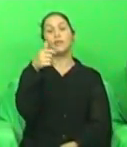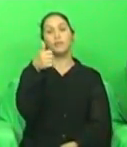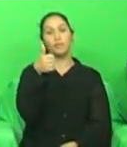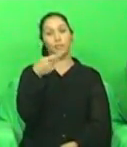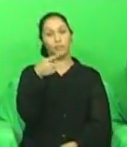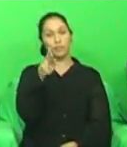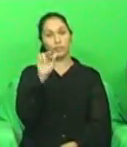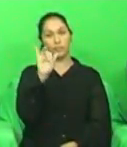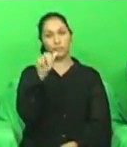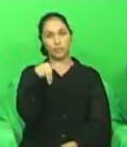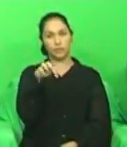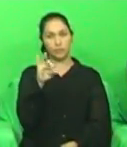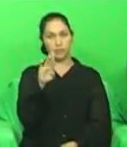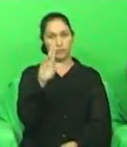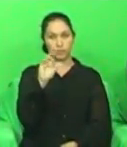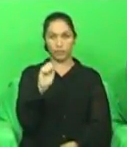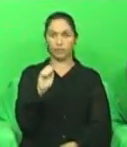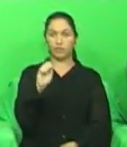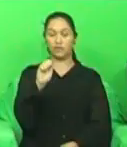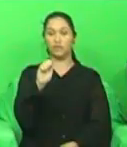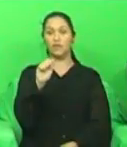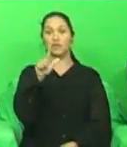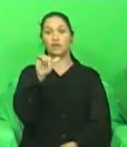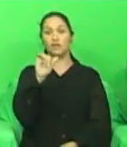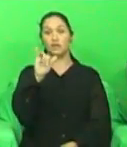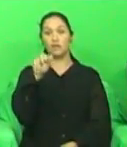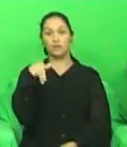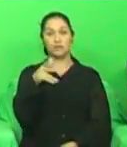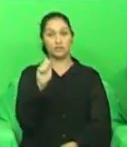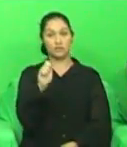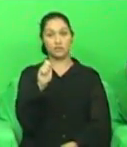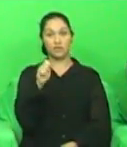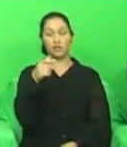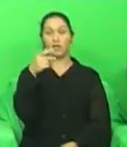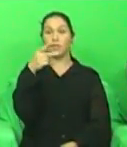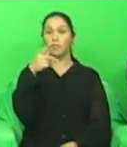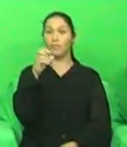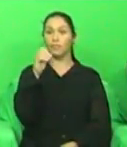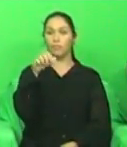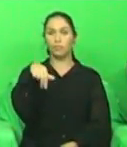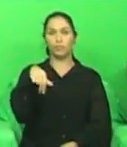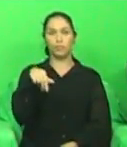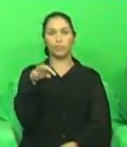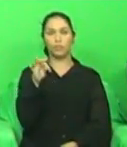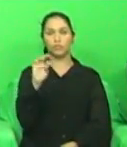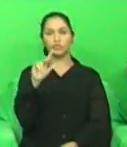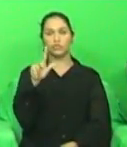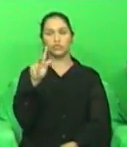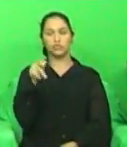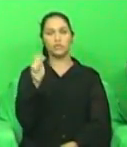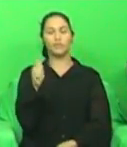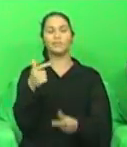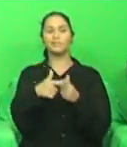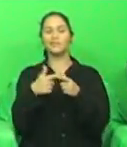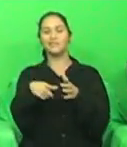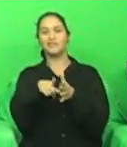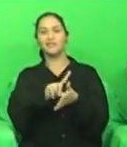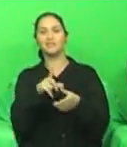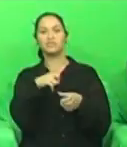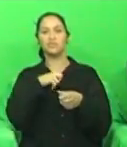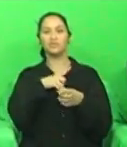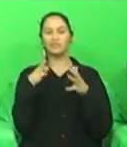de certa maneira fica resolvida essa confusão que havia tanto nos endereços quanto eventos que se realizavam lá